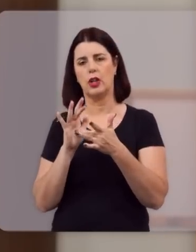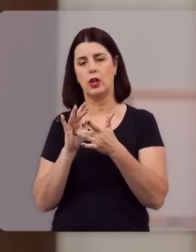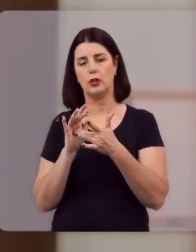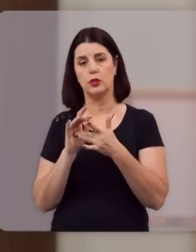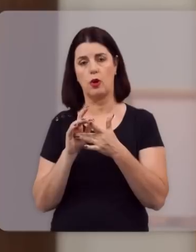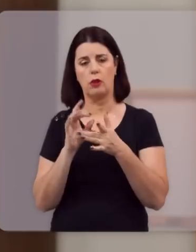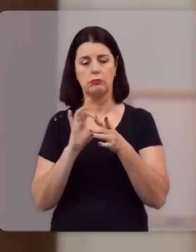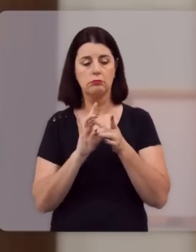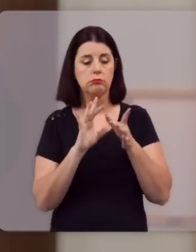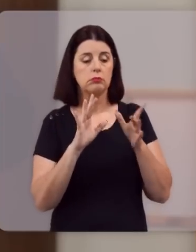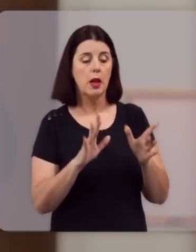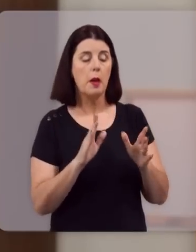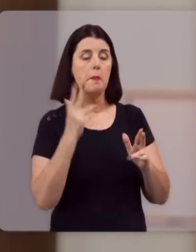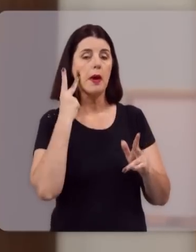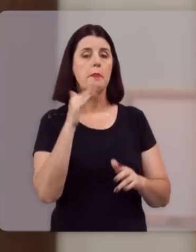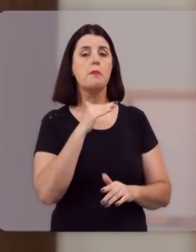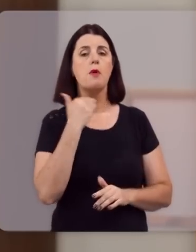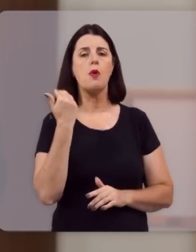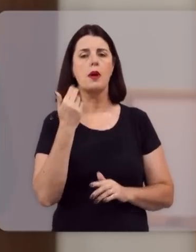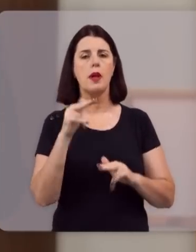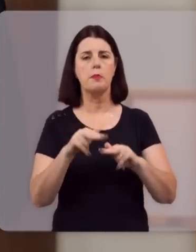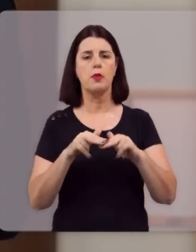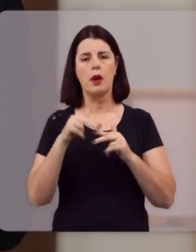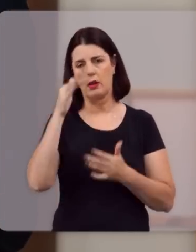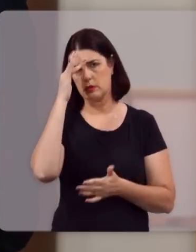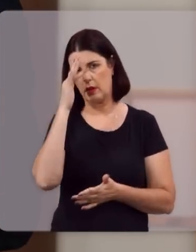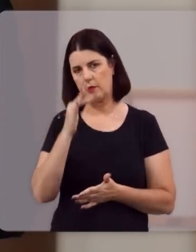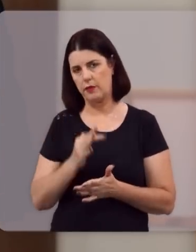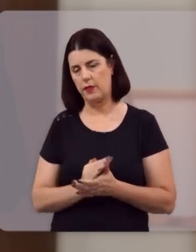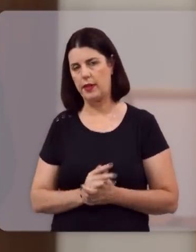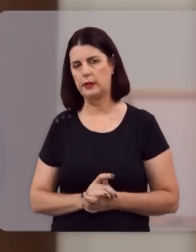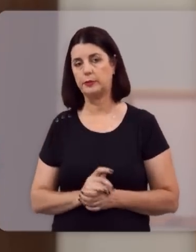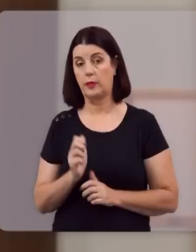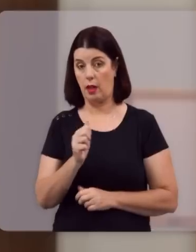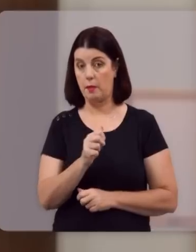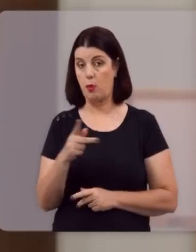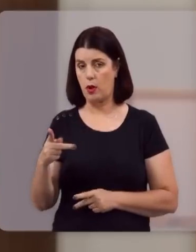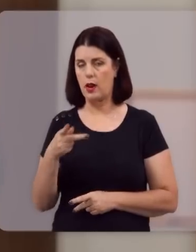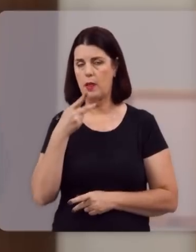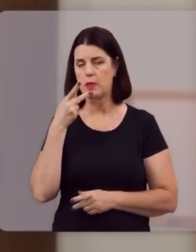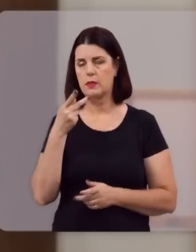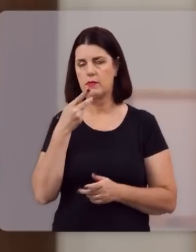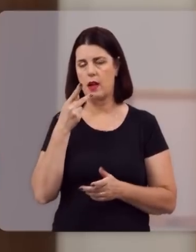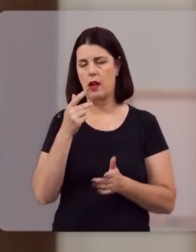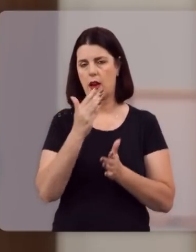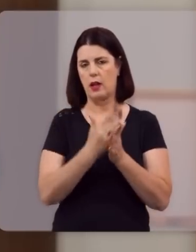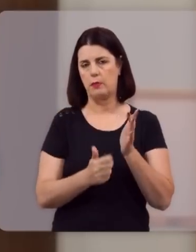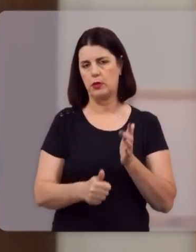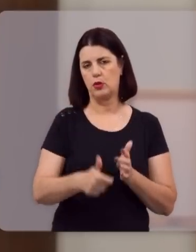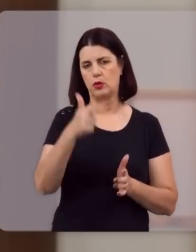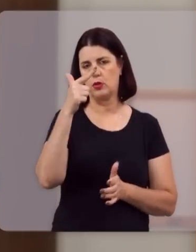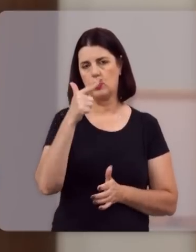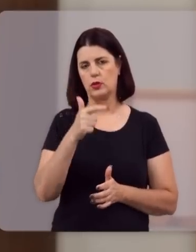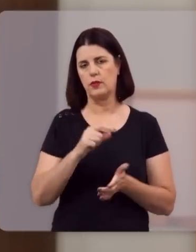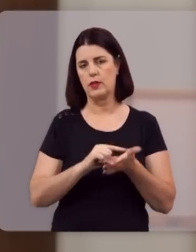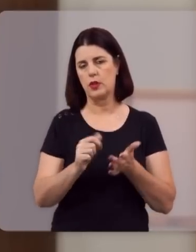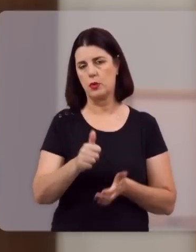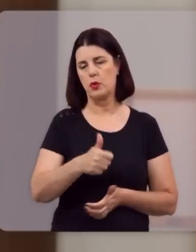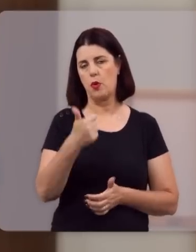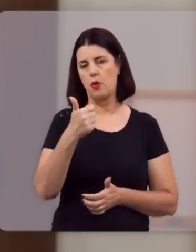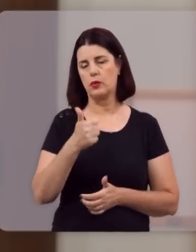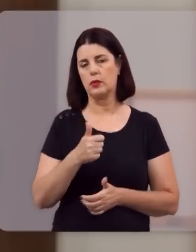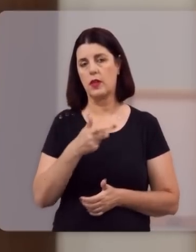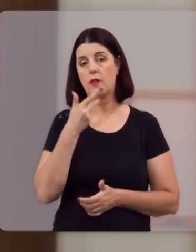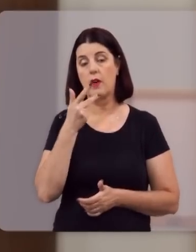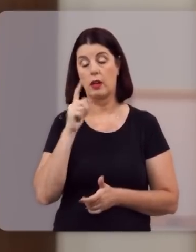disposição, se preciso for, de morrer pela fé. Quando diz lá que, Apocalipse capítulo 12, que nós, versículo 11,